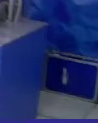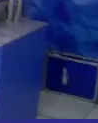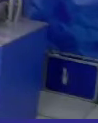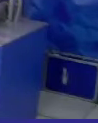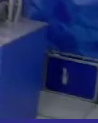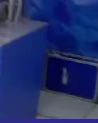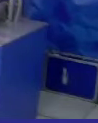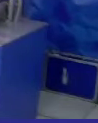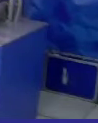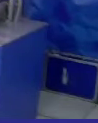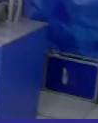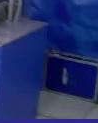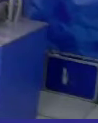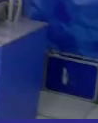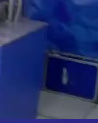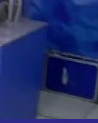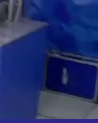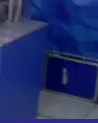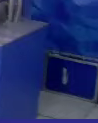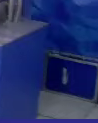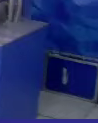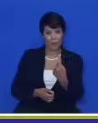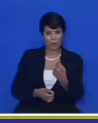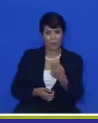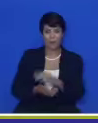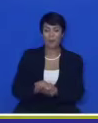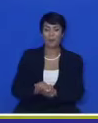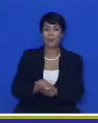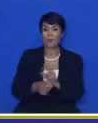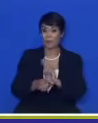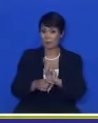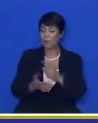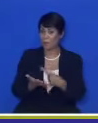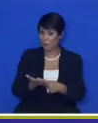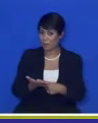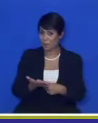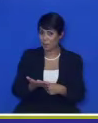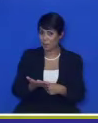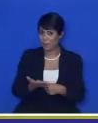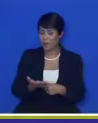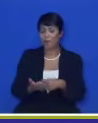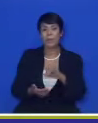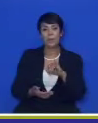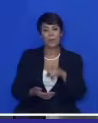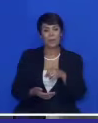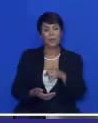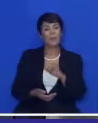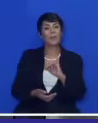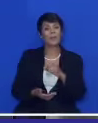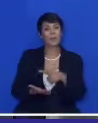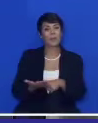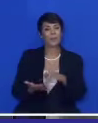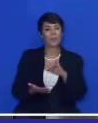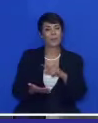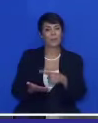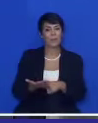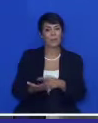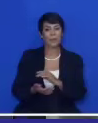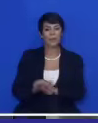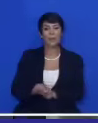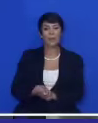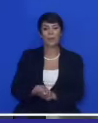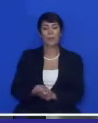01, 26 e 21. Os auditores confirmam os números sorteados? Sim, confirmo.